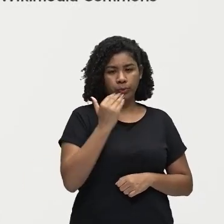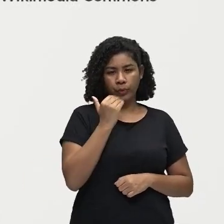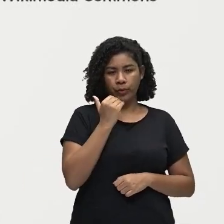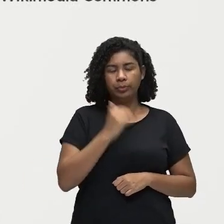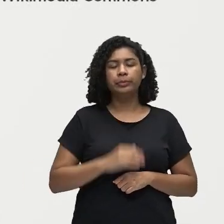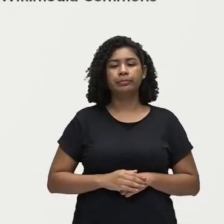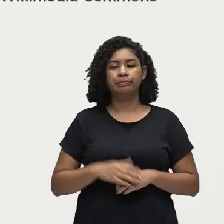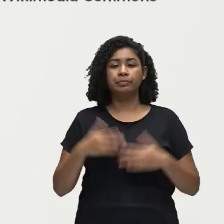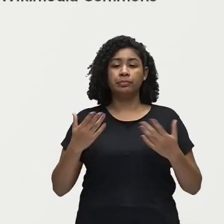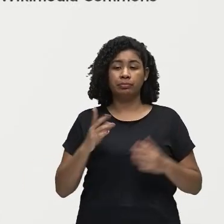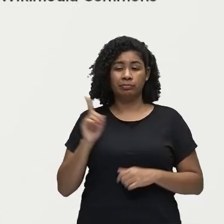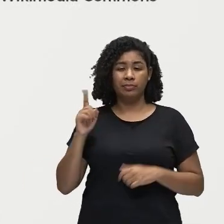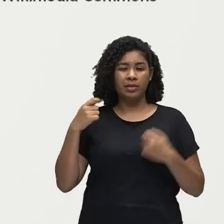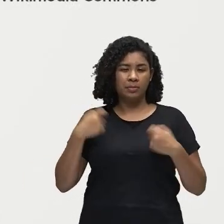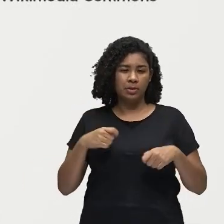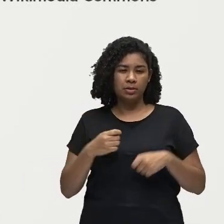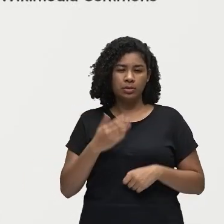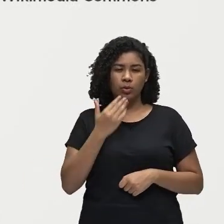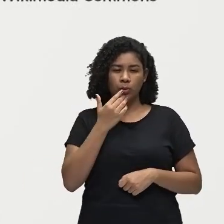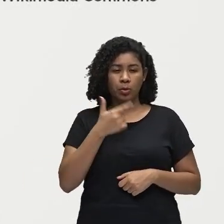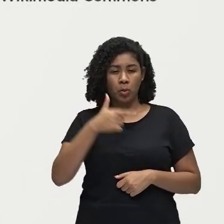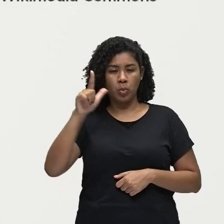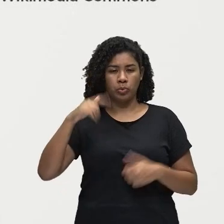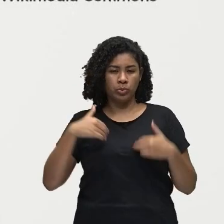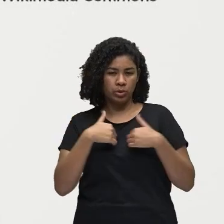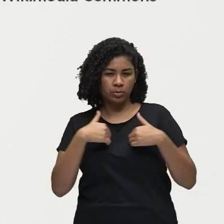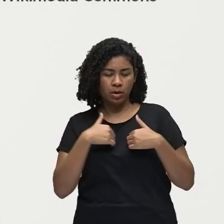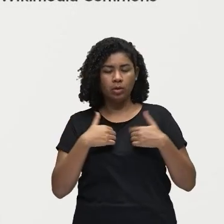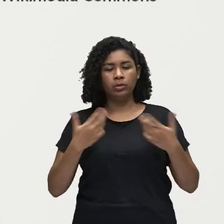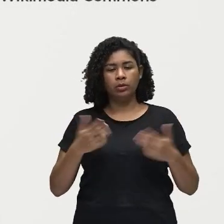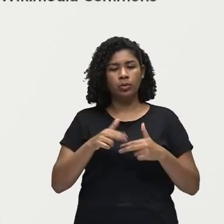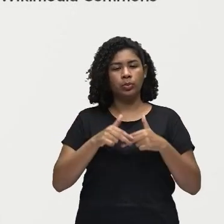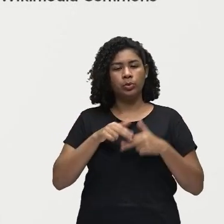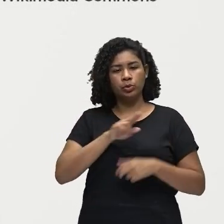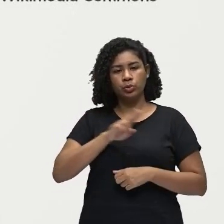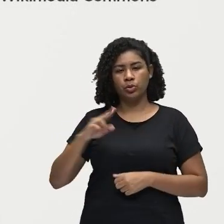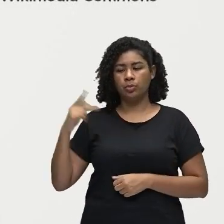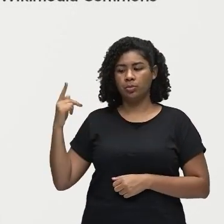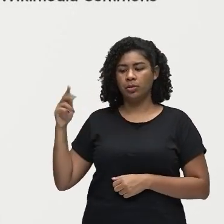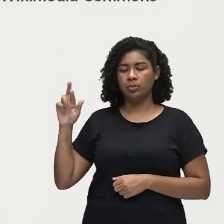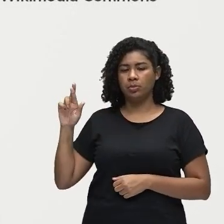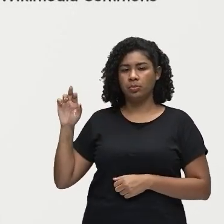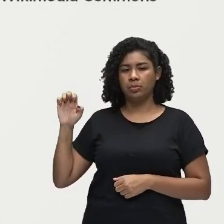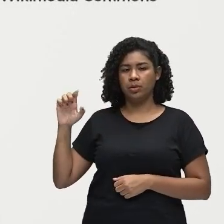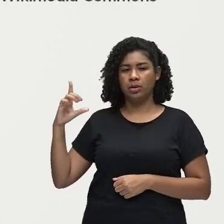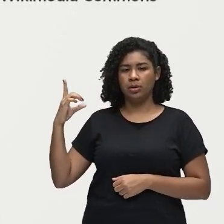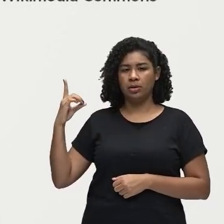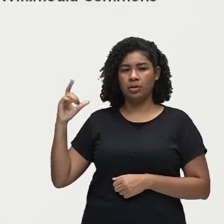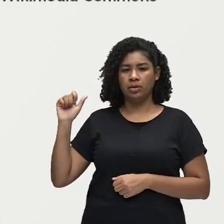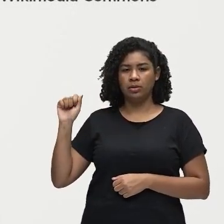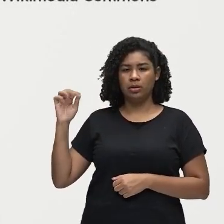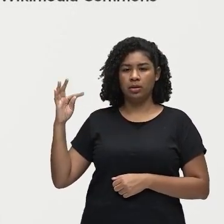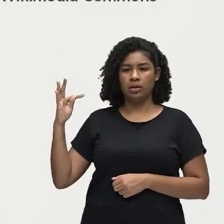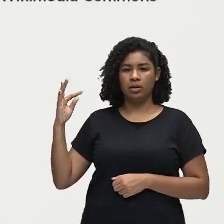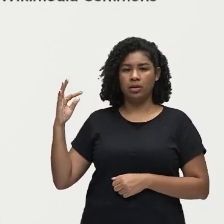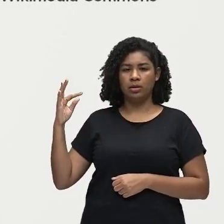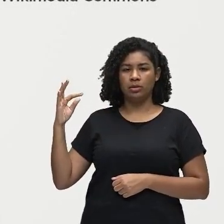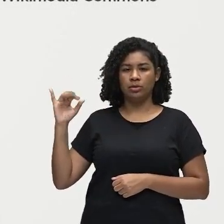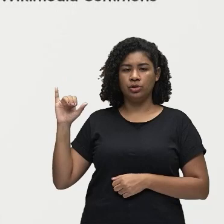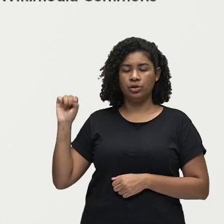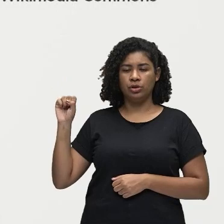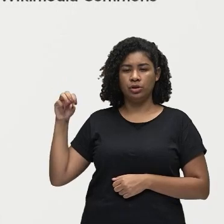outros organismos como alimento são denominadas predadores e suas vítimas